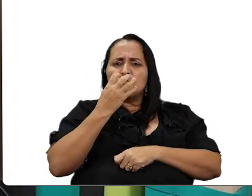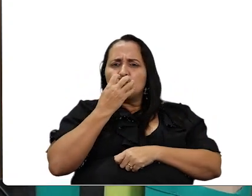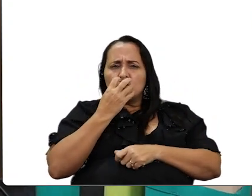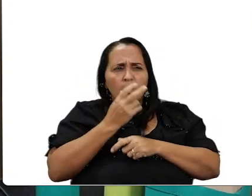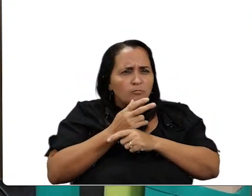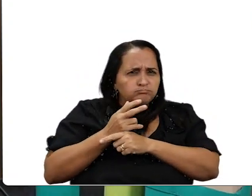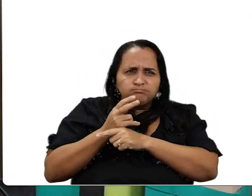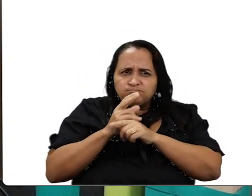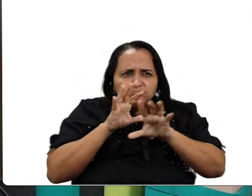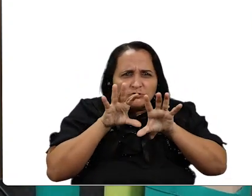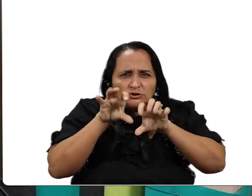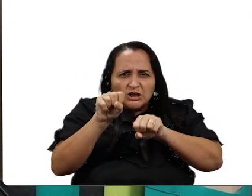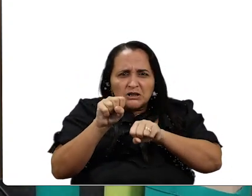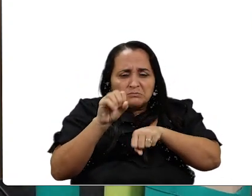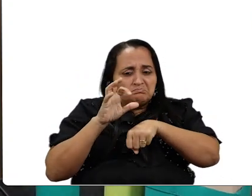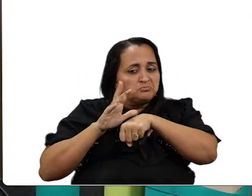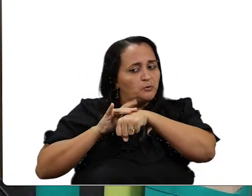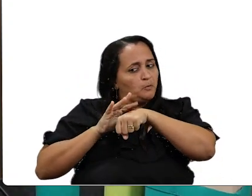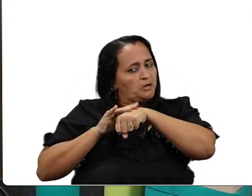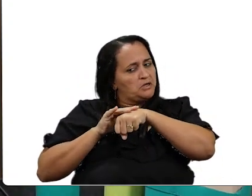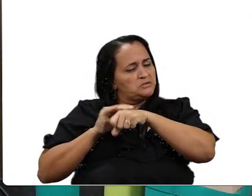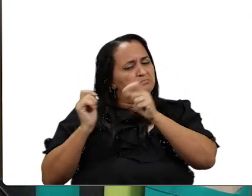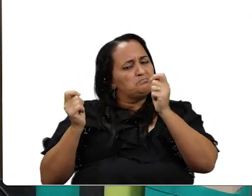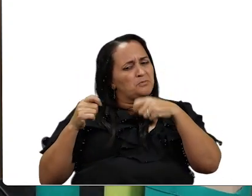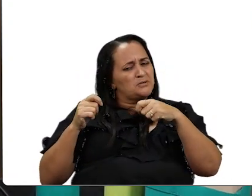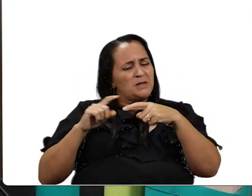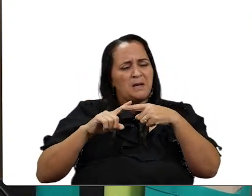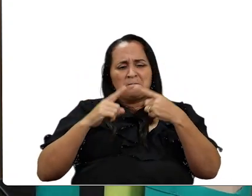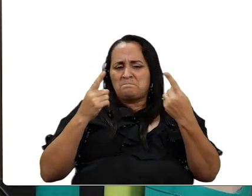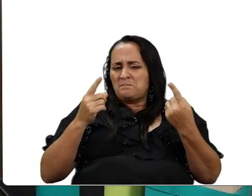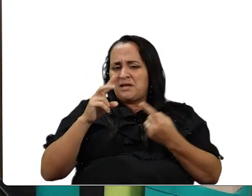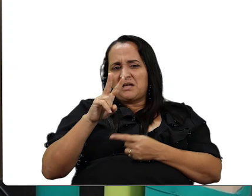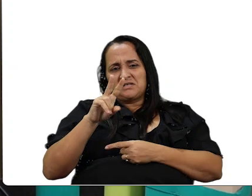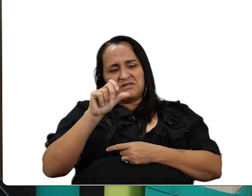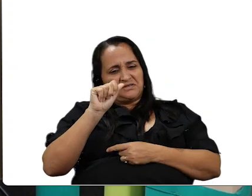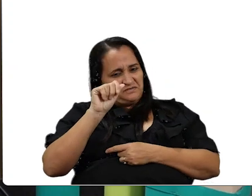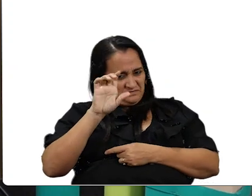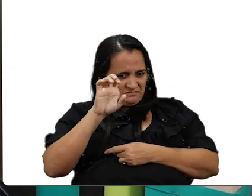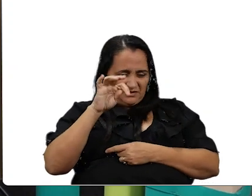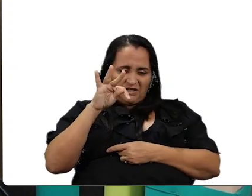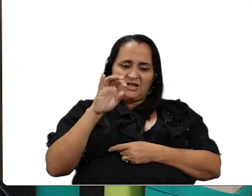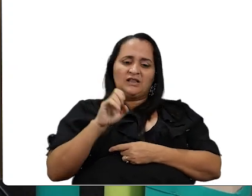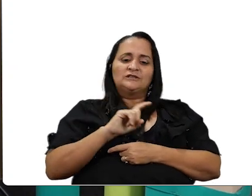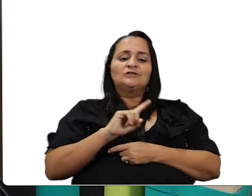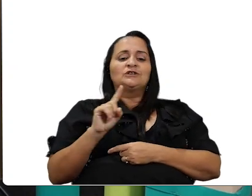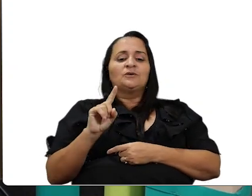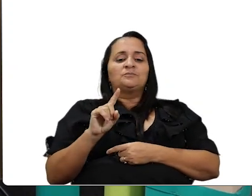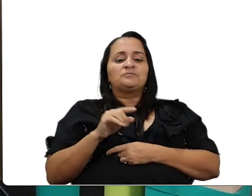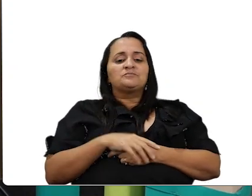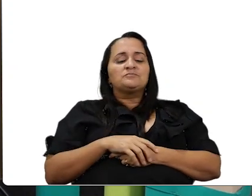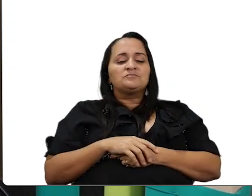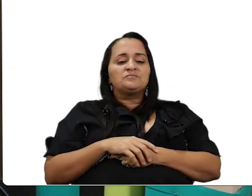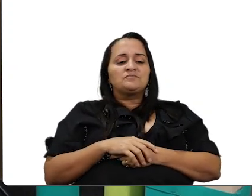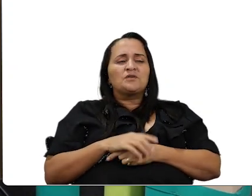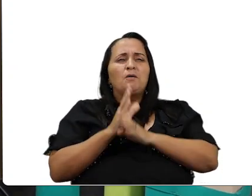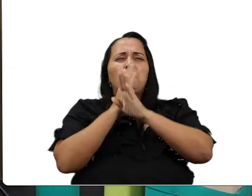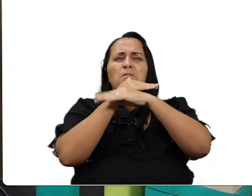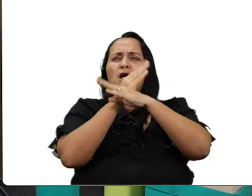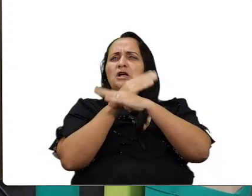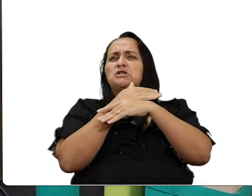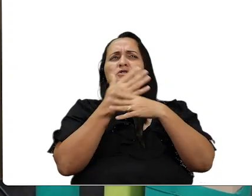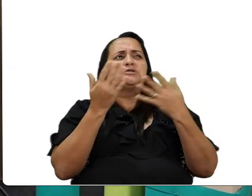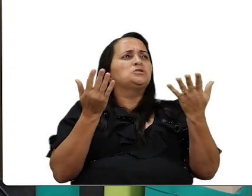caça doente, mas valente não. E, por fim, um cão de caça